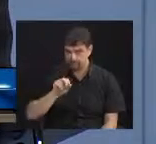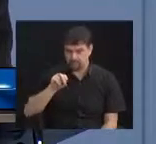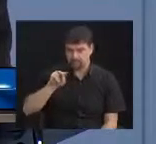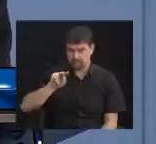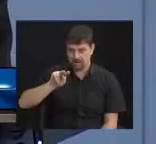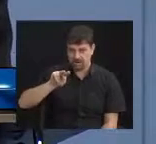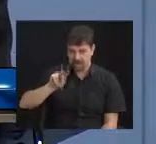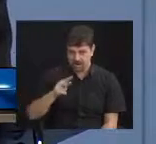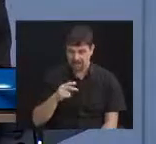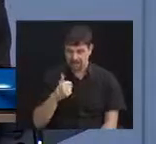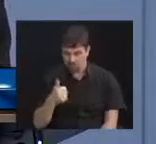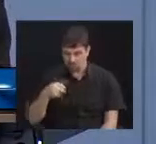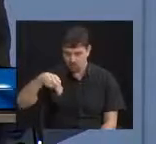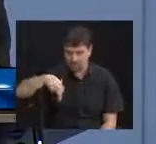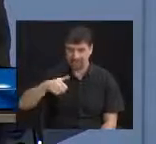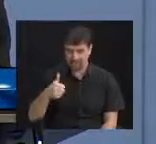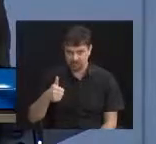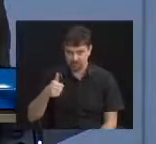H1N1.